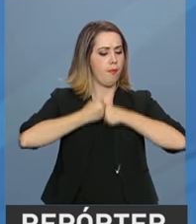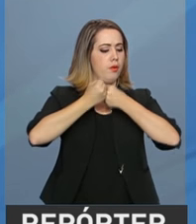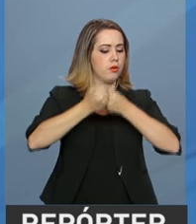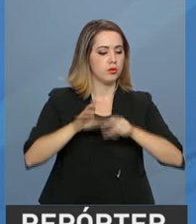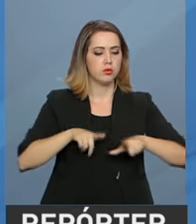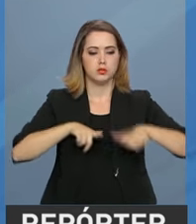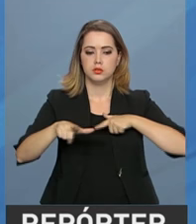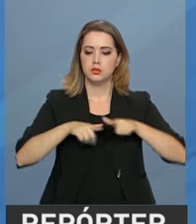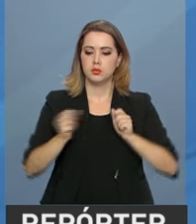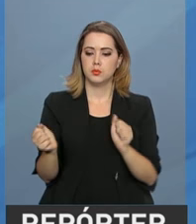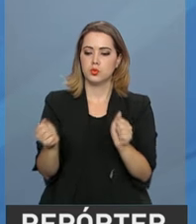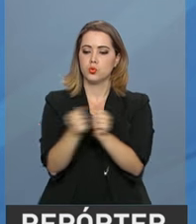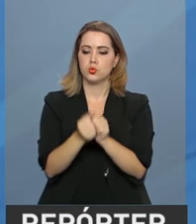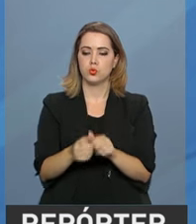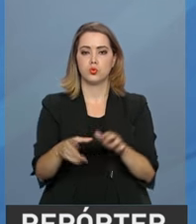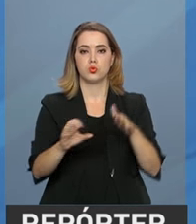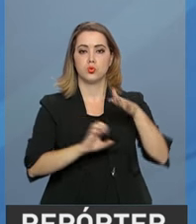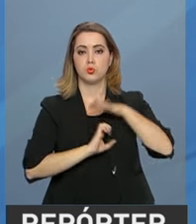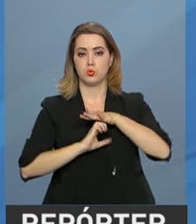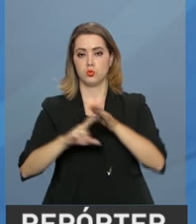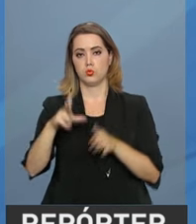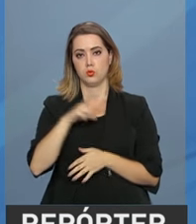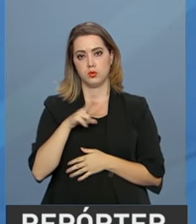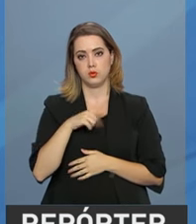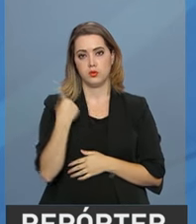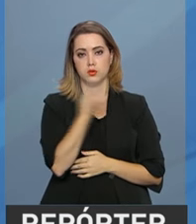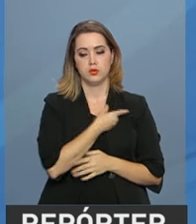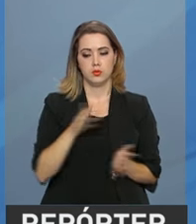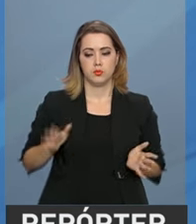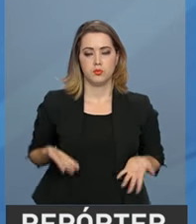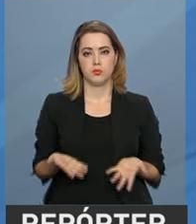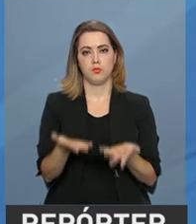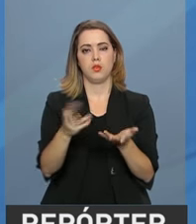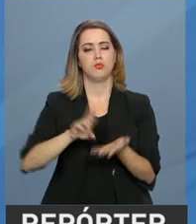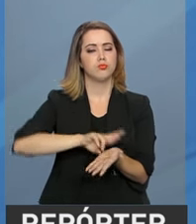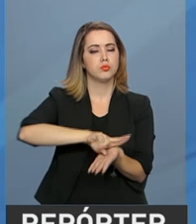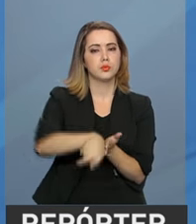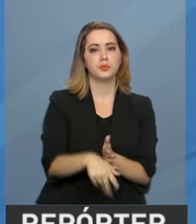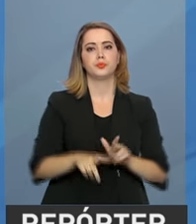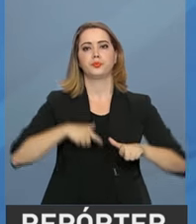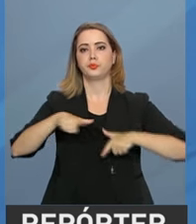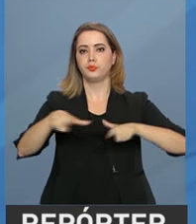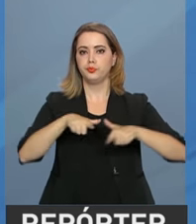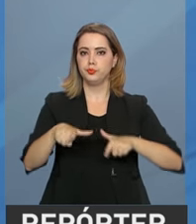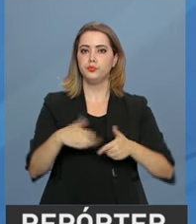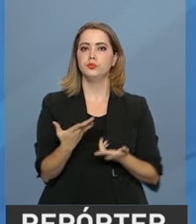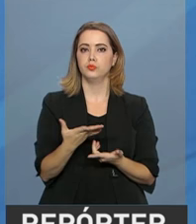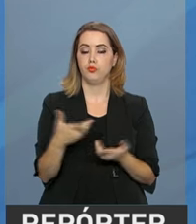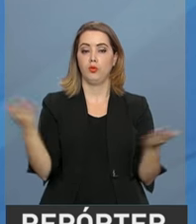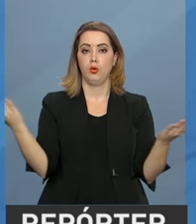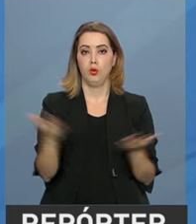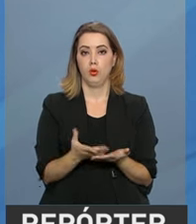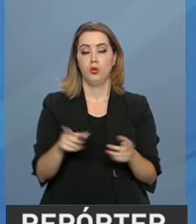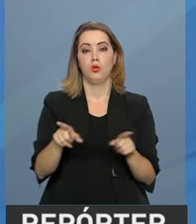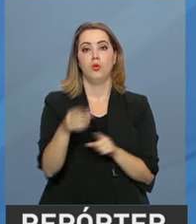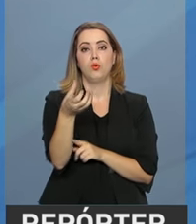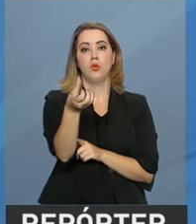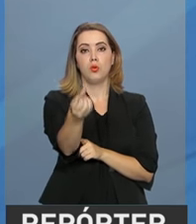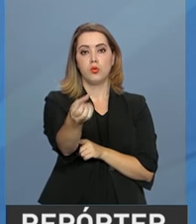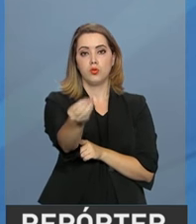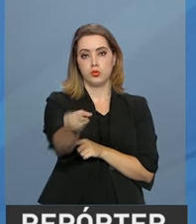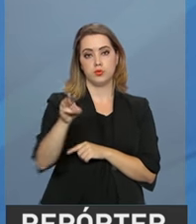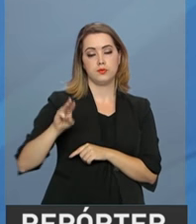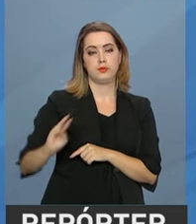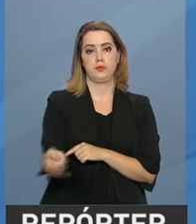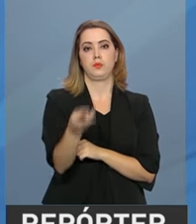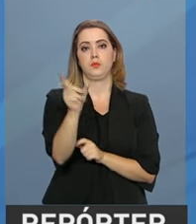trabalhando junto com o setor privado, podemos gerar muito mais postos de trabalho. Hoje, cerca de 60 milhões de